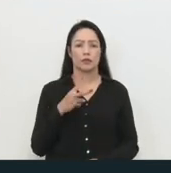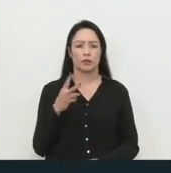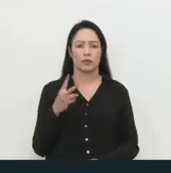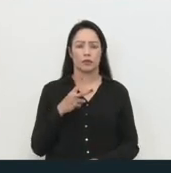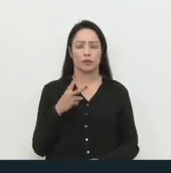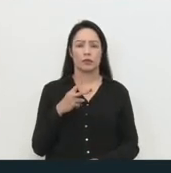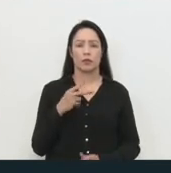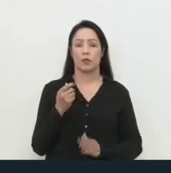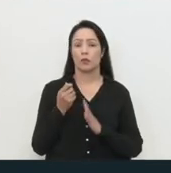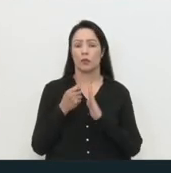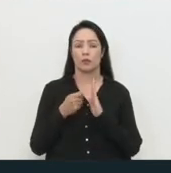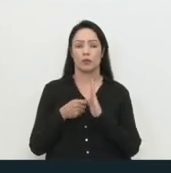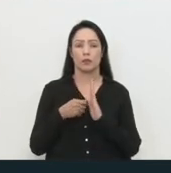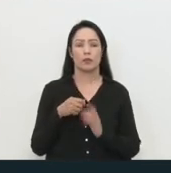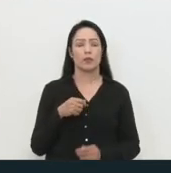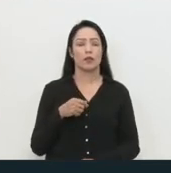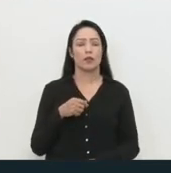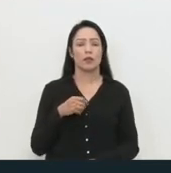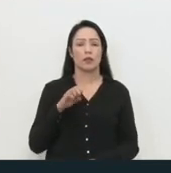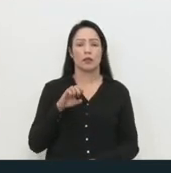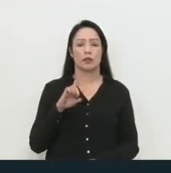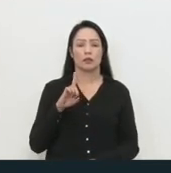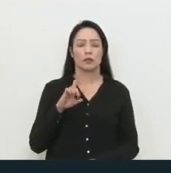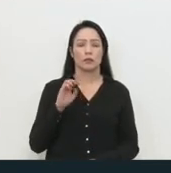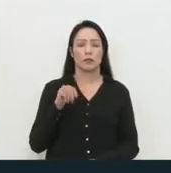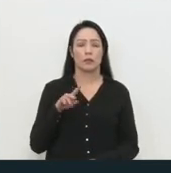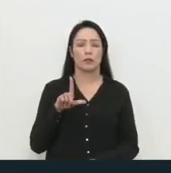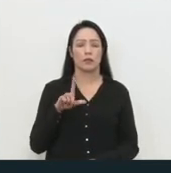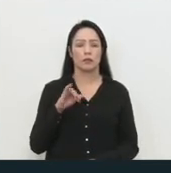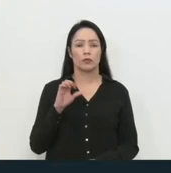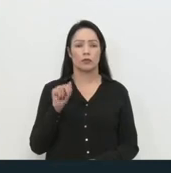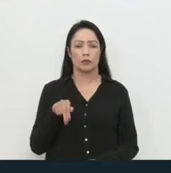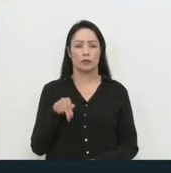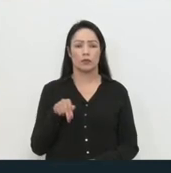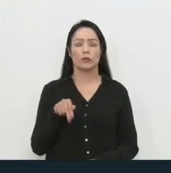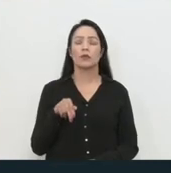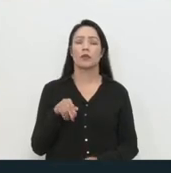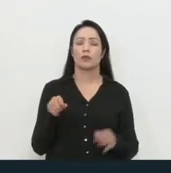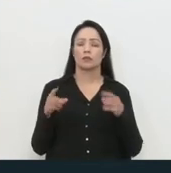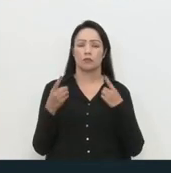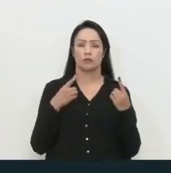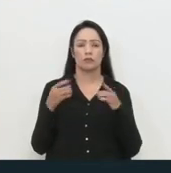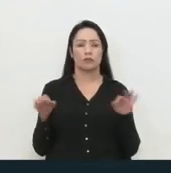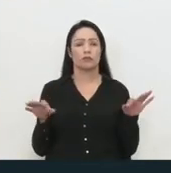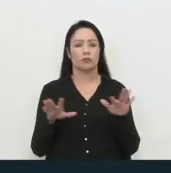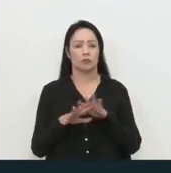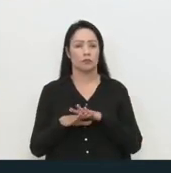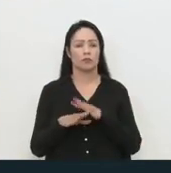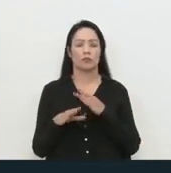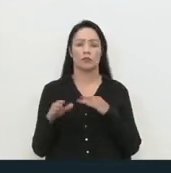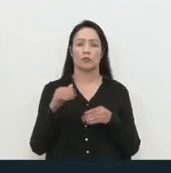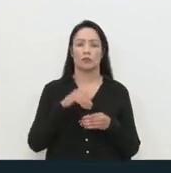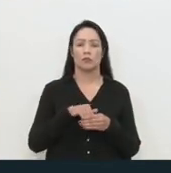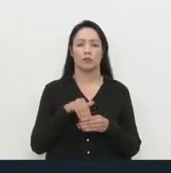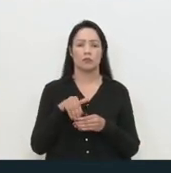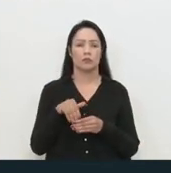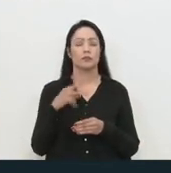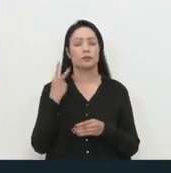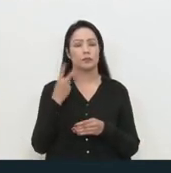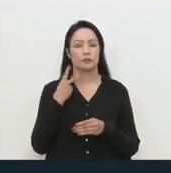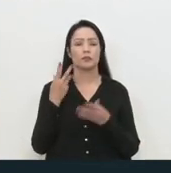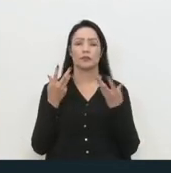autor Vereador Edmilson Souza em discussão encerrada discussão em votação os vereadores